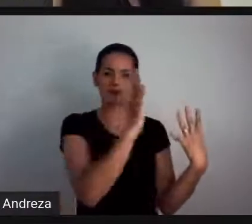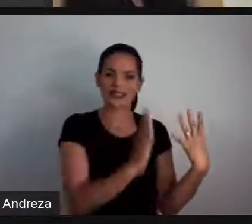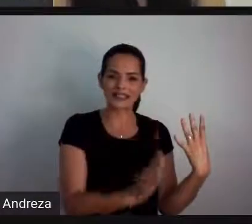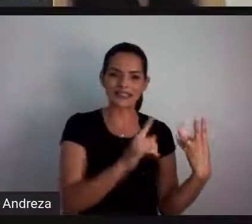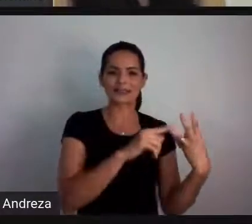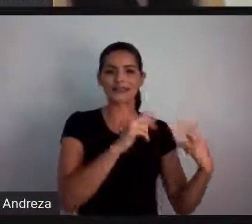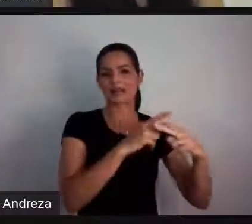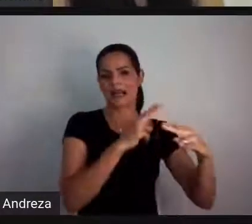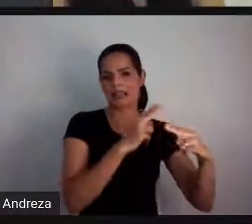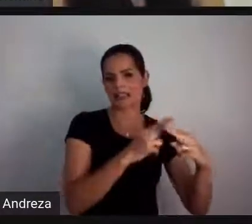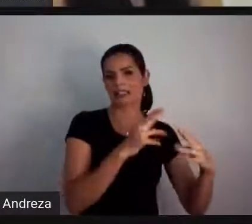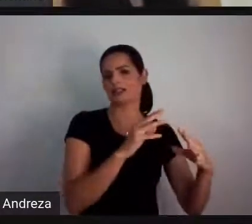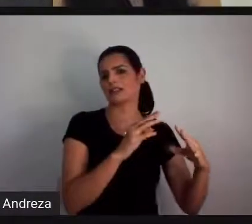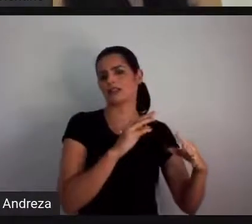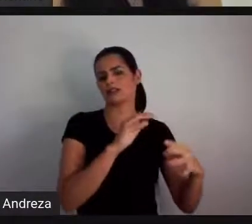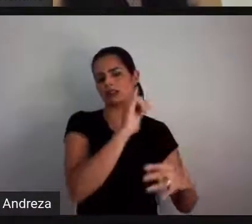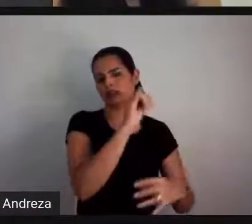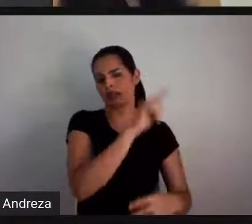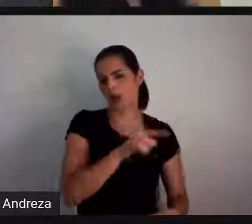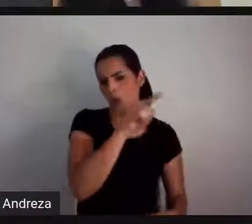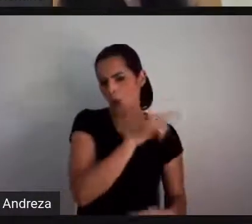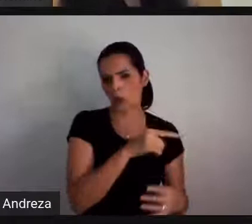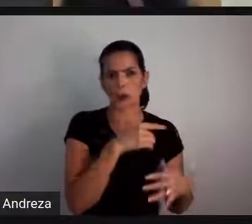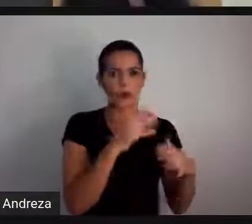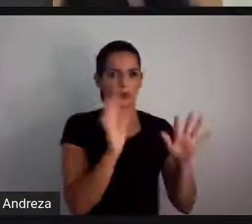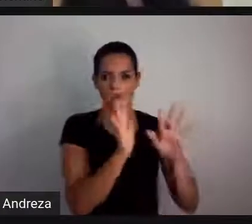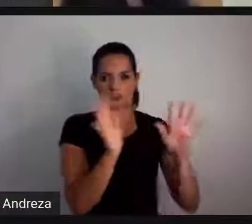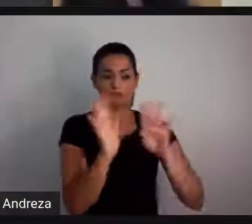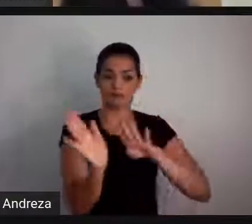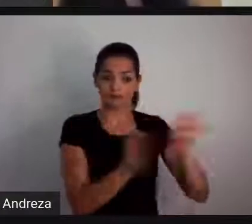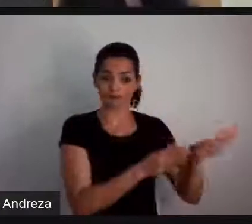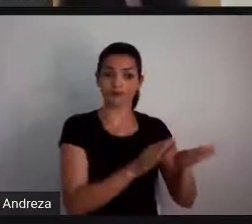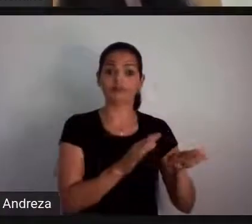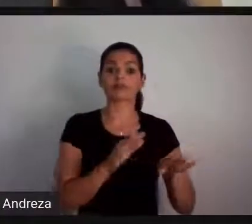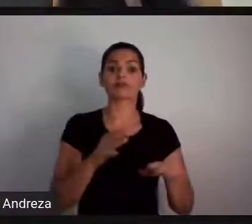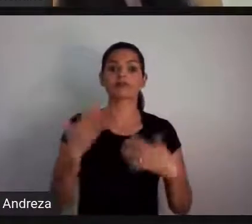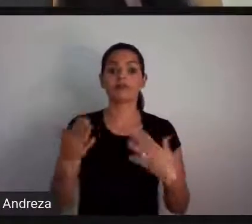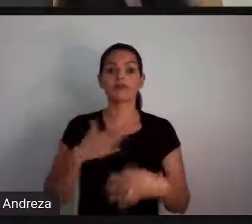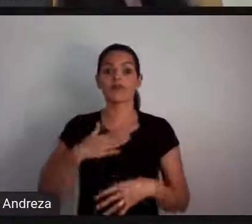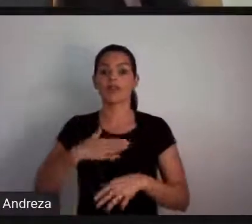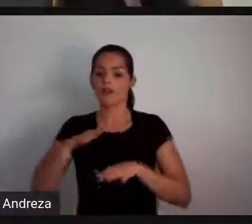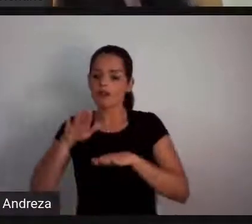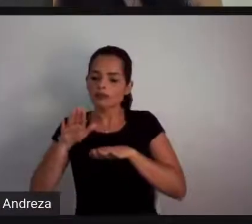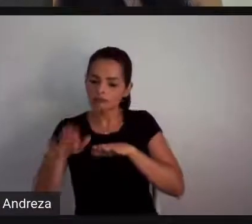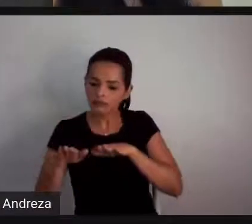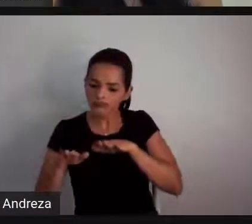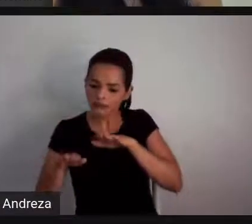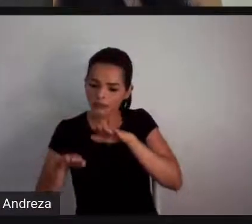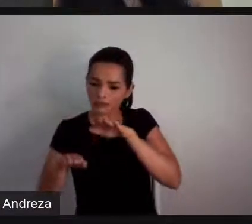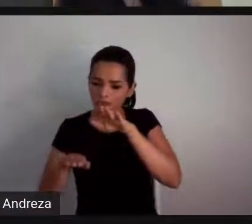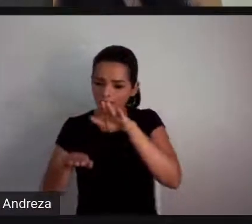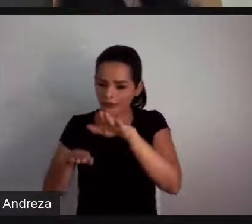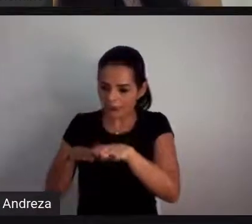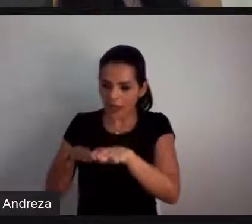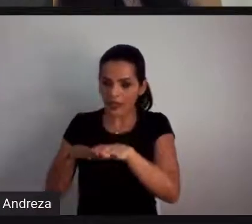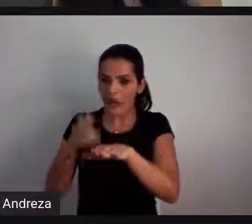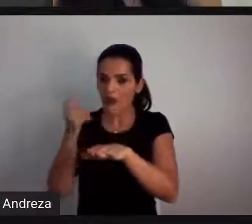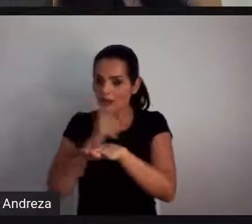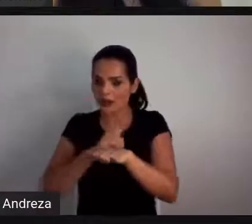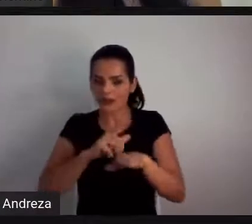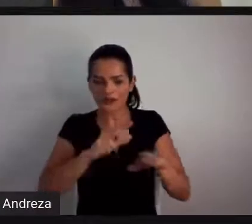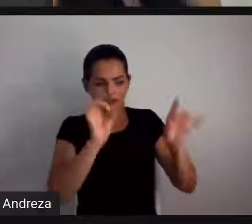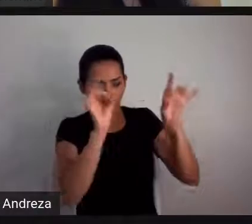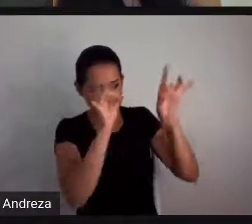participando. Então, eu dou passinhos por vezes. Então, para eu ter, assim, até a hora que eu consegui romper com o grande banco, foi